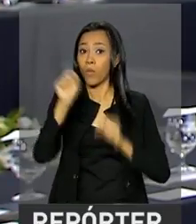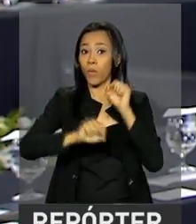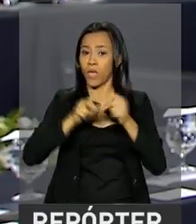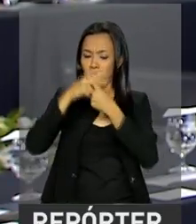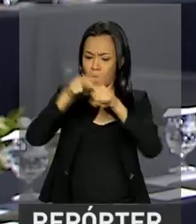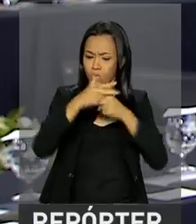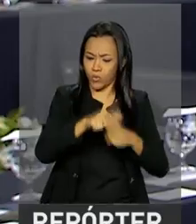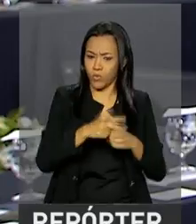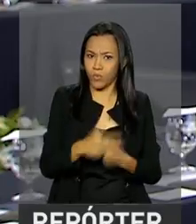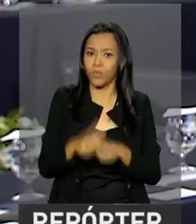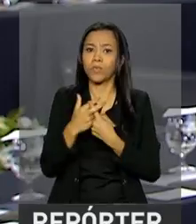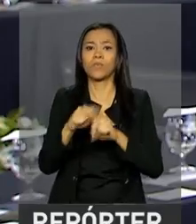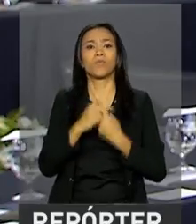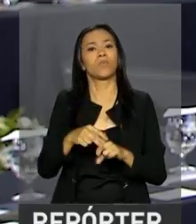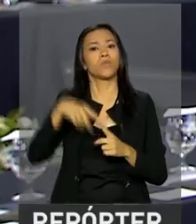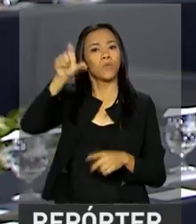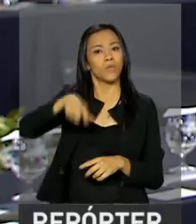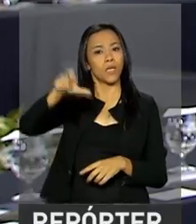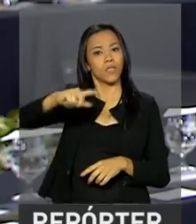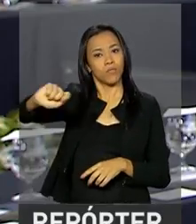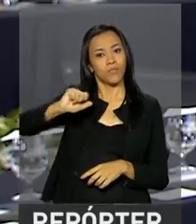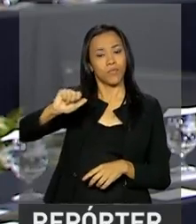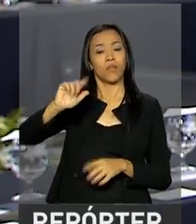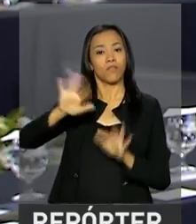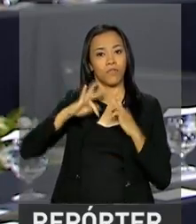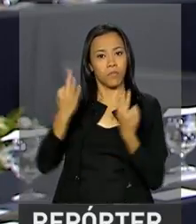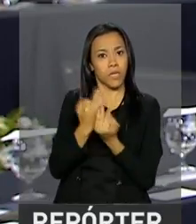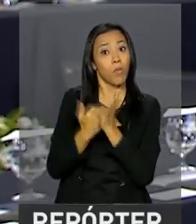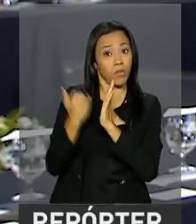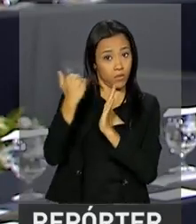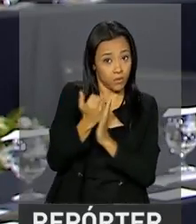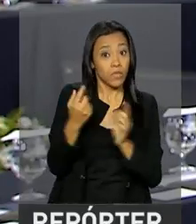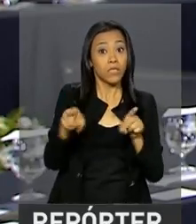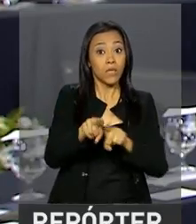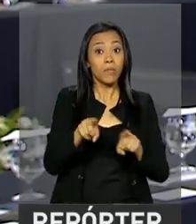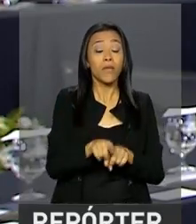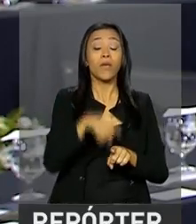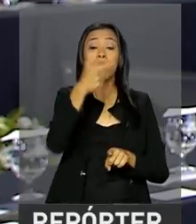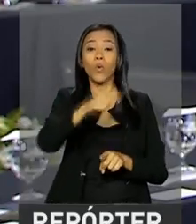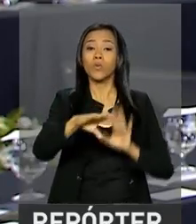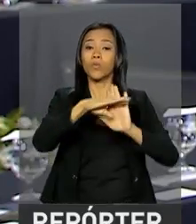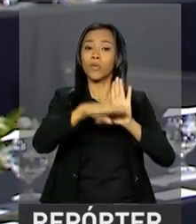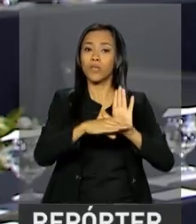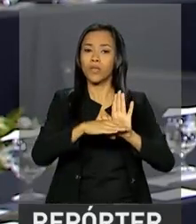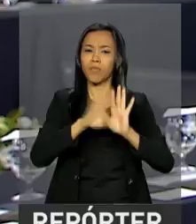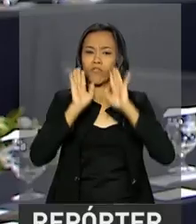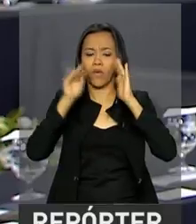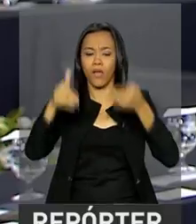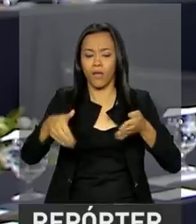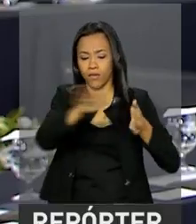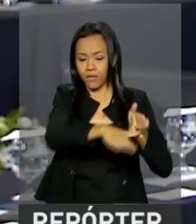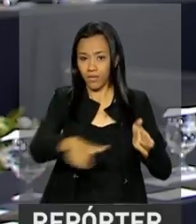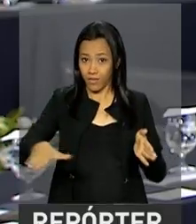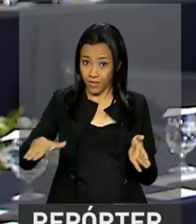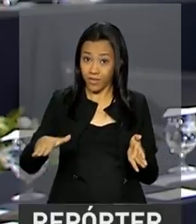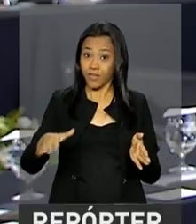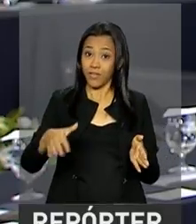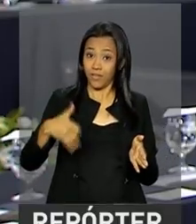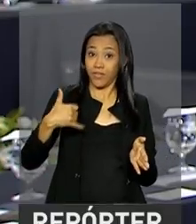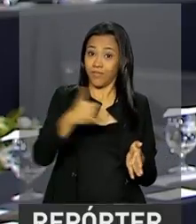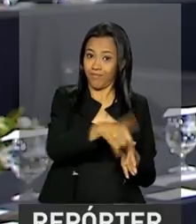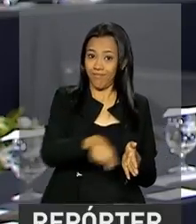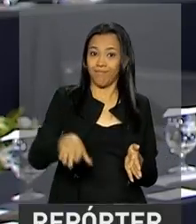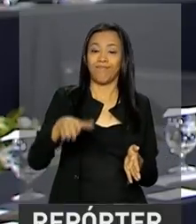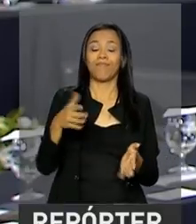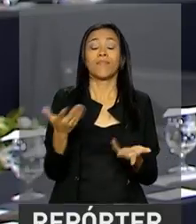nos benefícios do programa Bolsa Família e a criação do programa Criança Feliz para cuidar aí das crianças da primeira